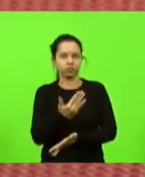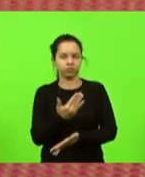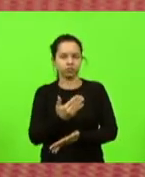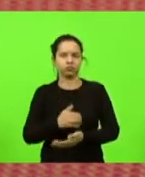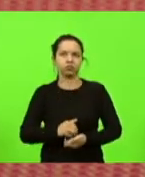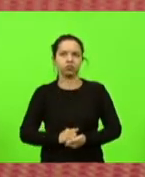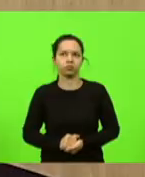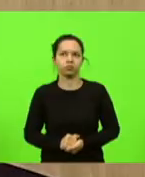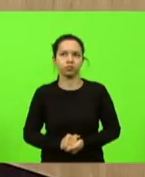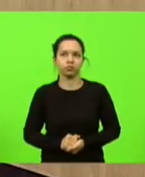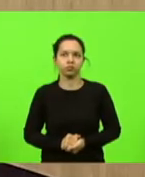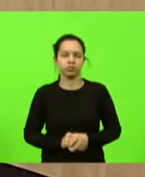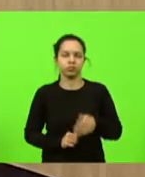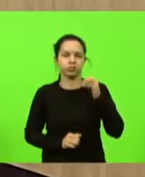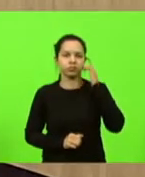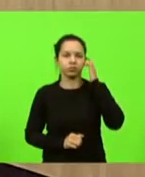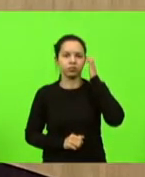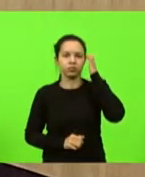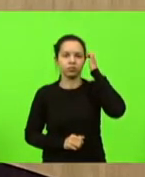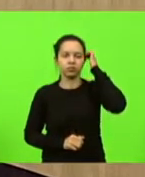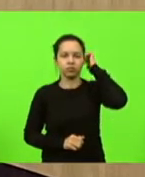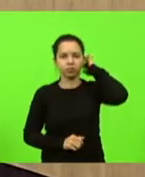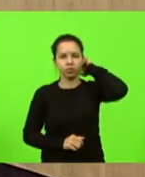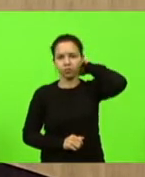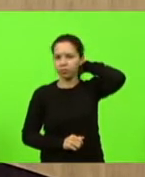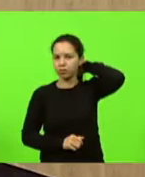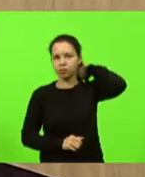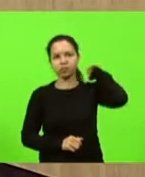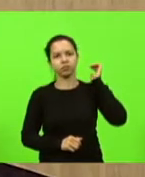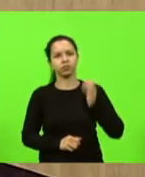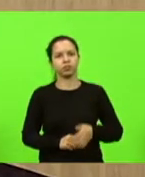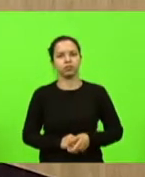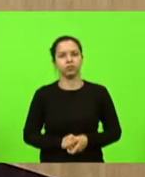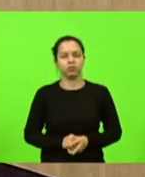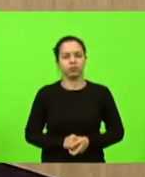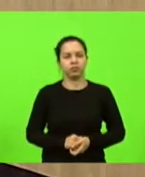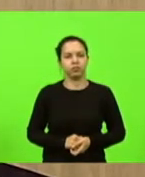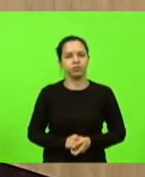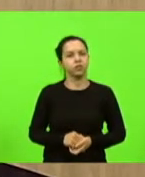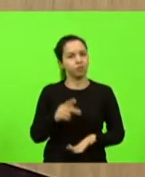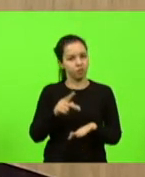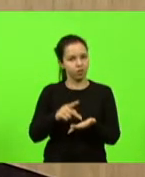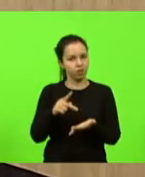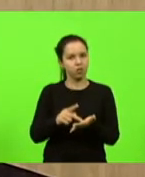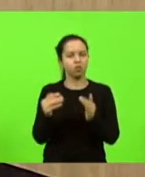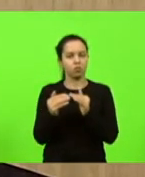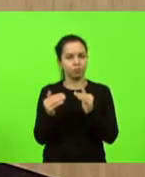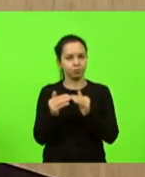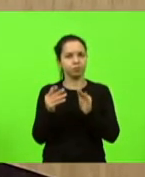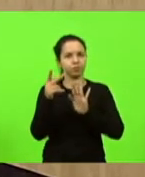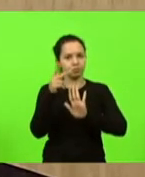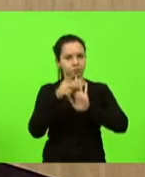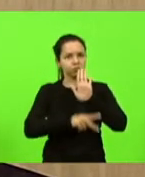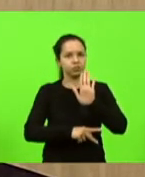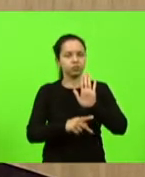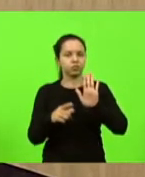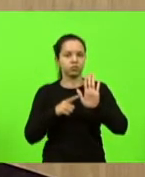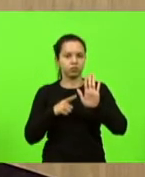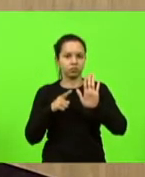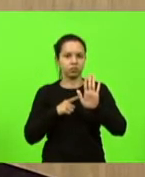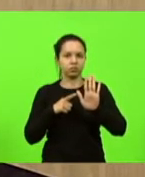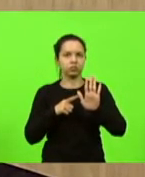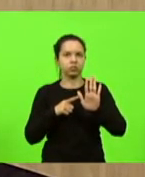Presidente, presidente. Para encaminhamento de voto, deputado. Não, realmente concordo, no projeto ele estende alguns anos